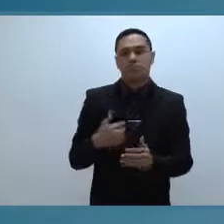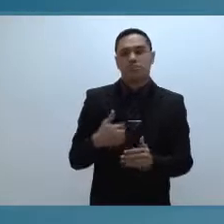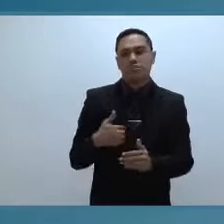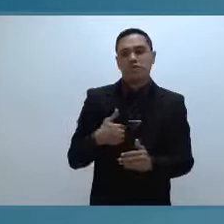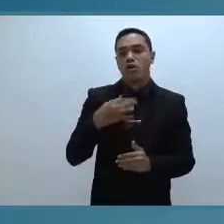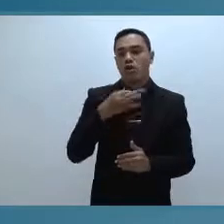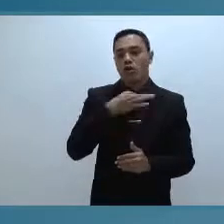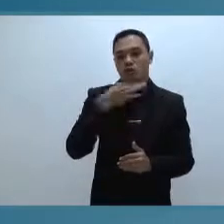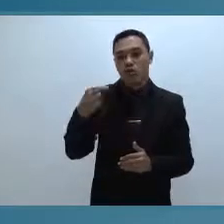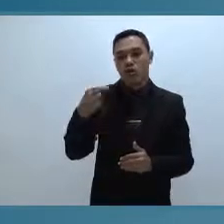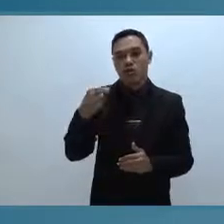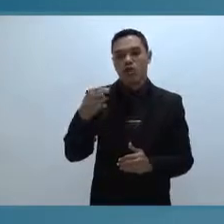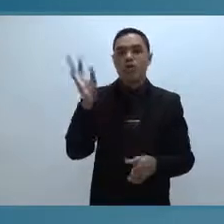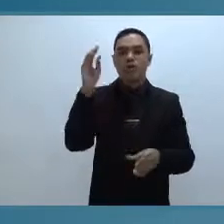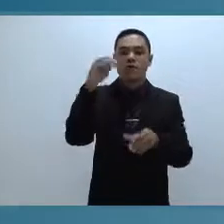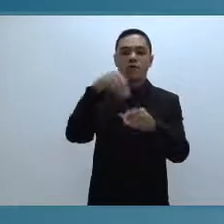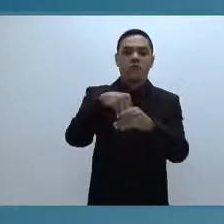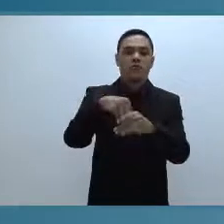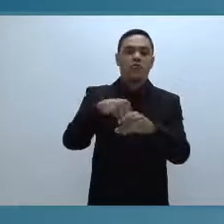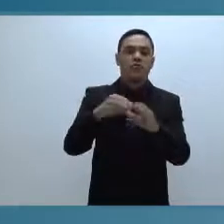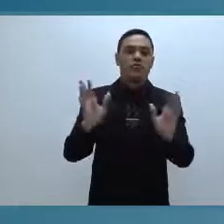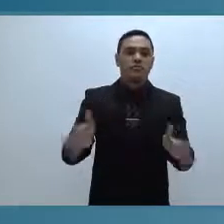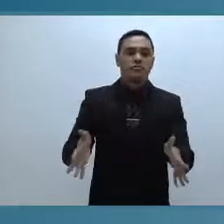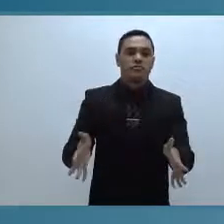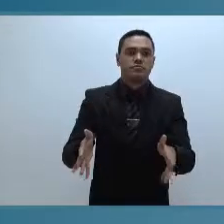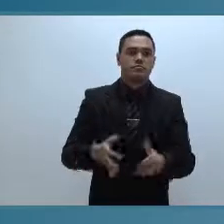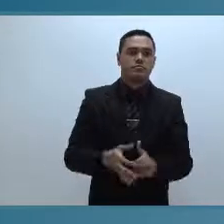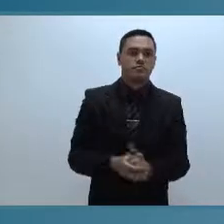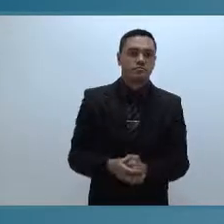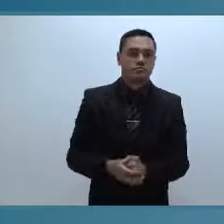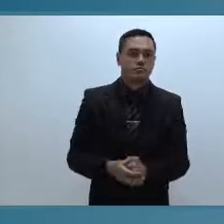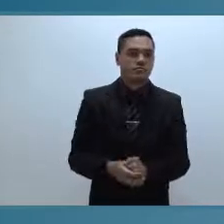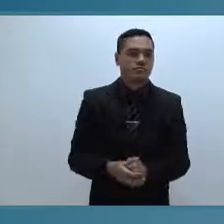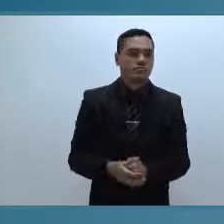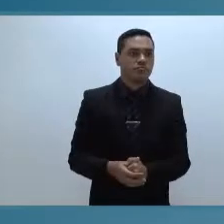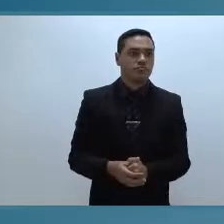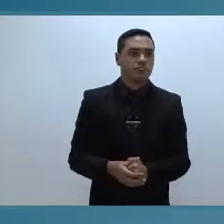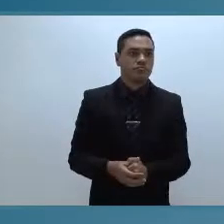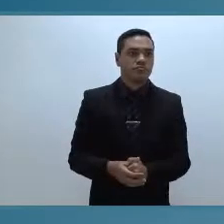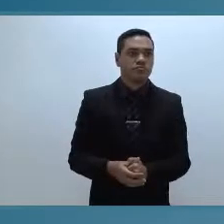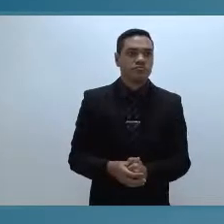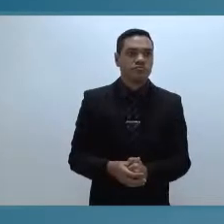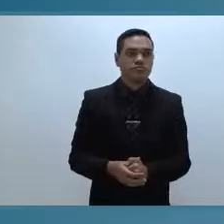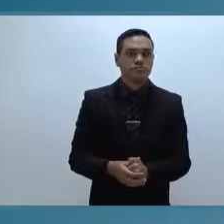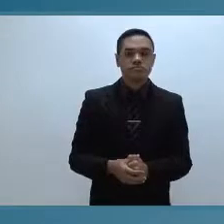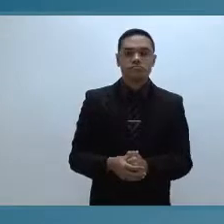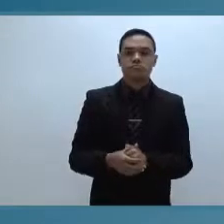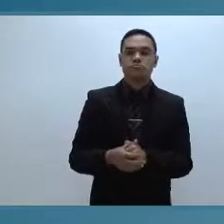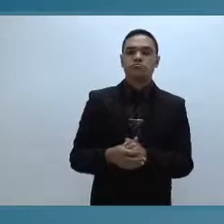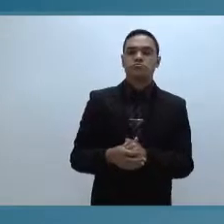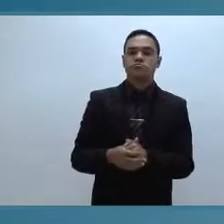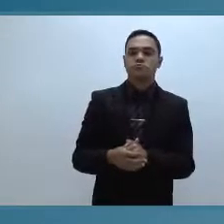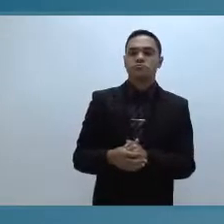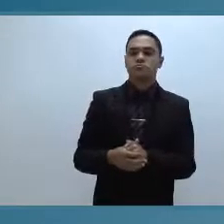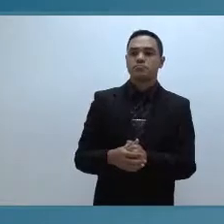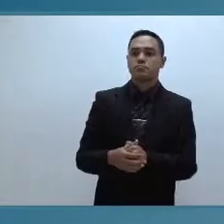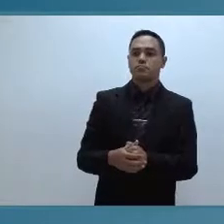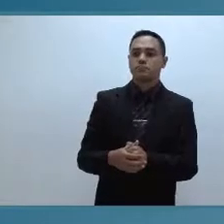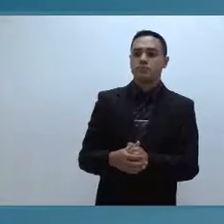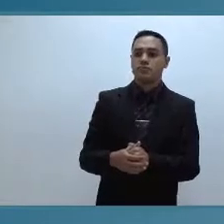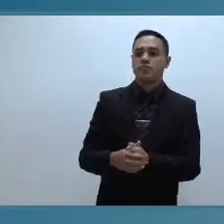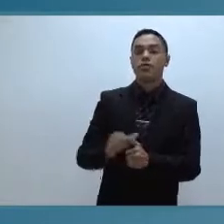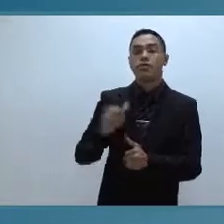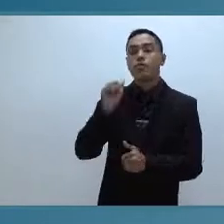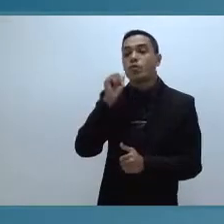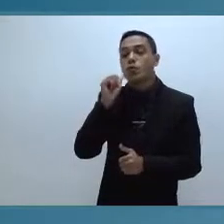certeza, excelência. A senhora corregedora, alguma manifestação?